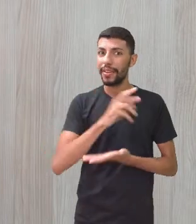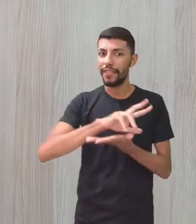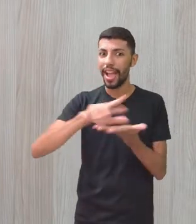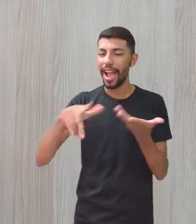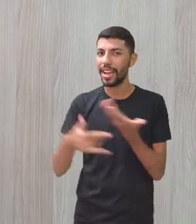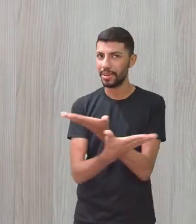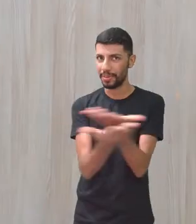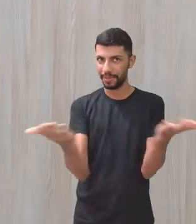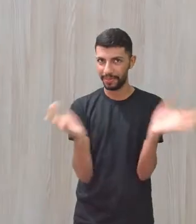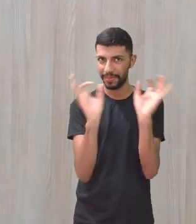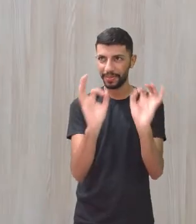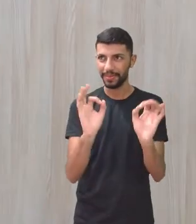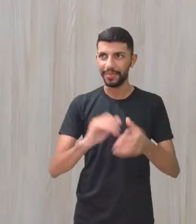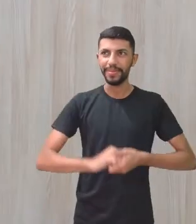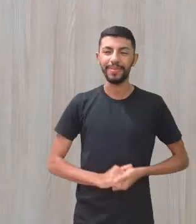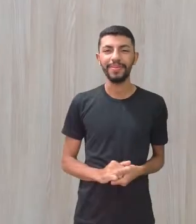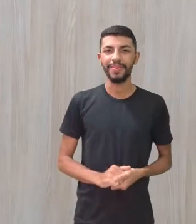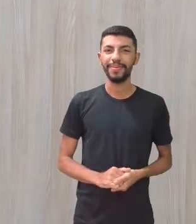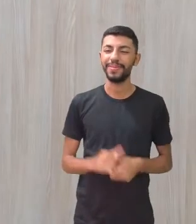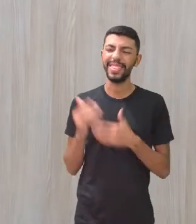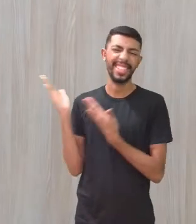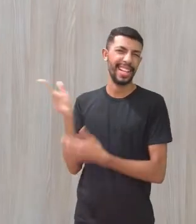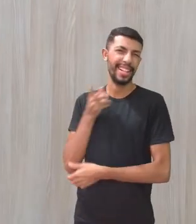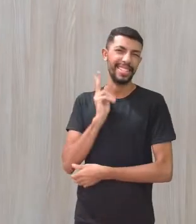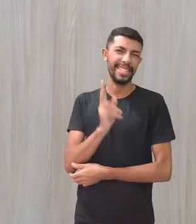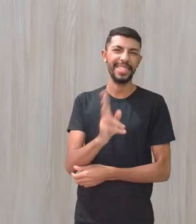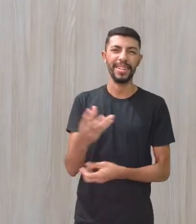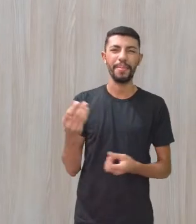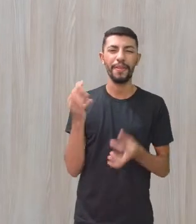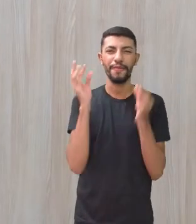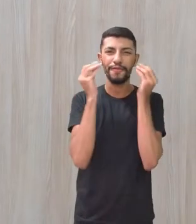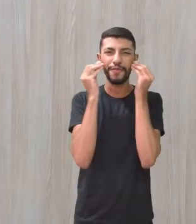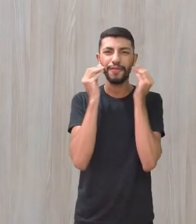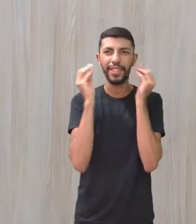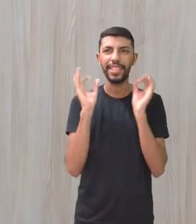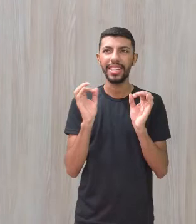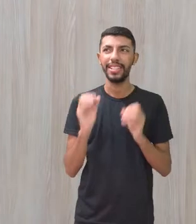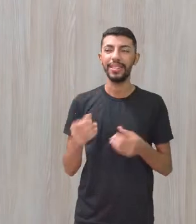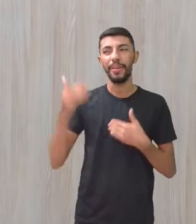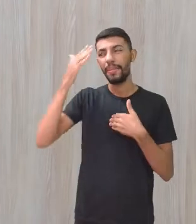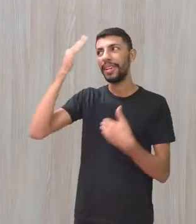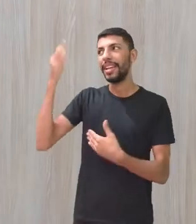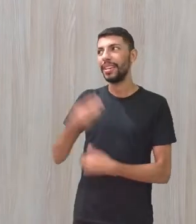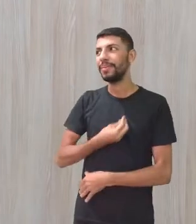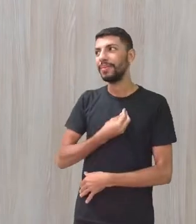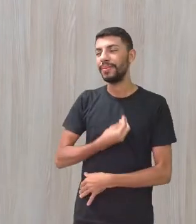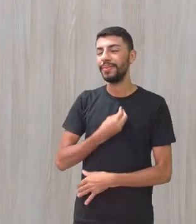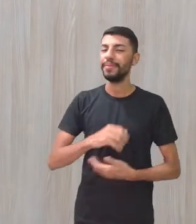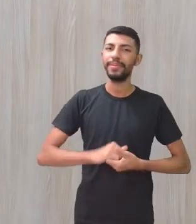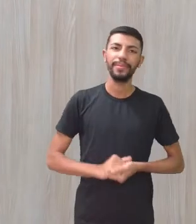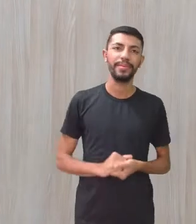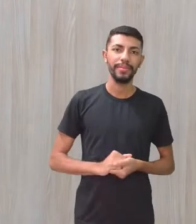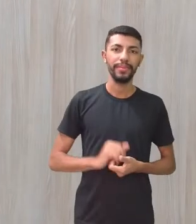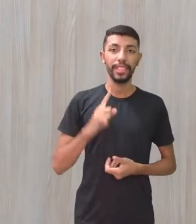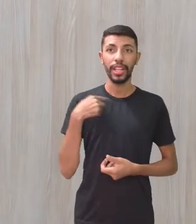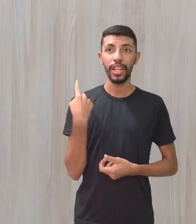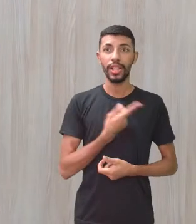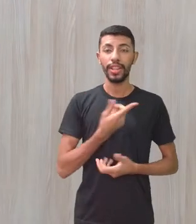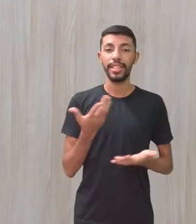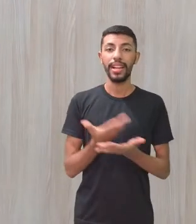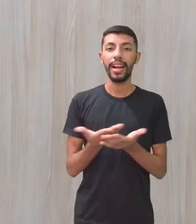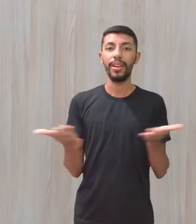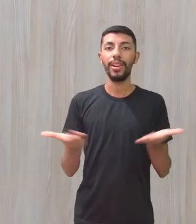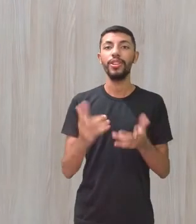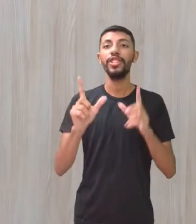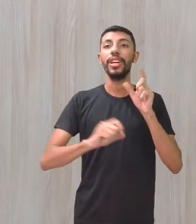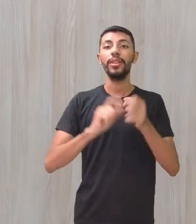vocês. Ela sendo fofa como sempre, né? Muito obrigada pela presença, professora. A nossa aula hoje é sobre um gênero textual que,